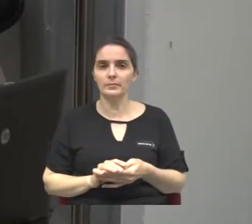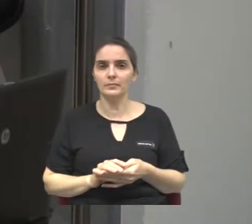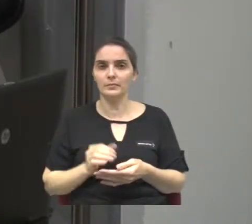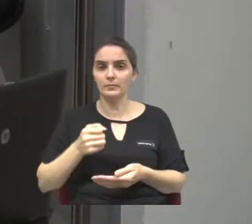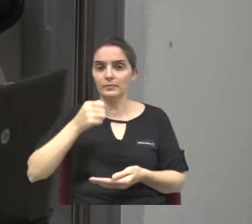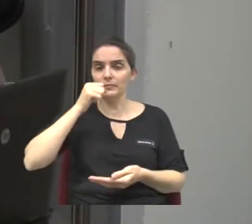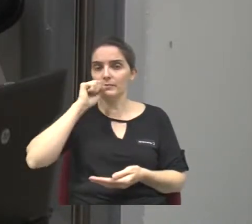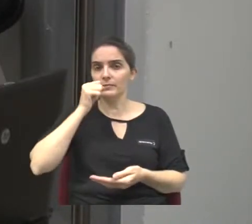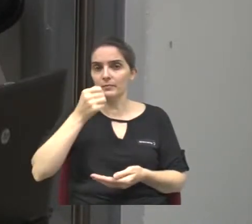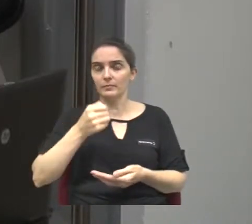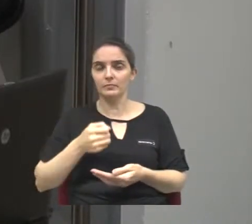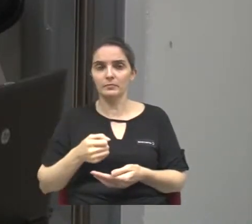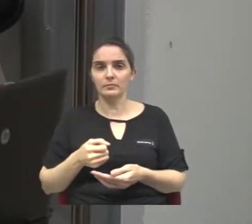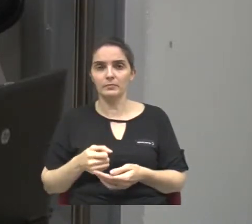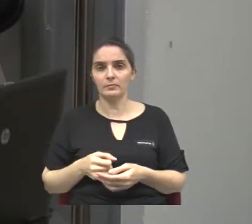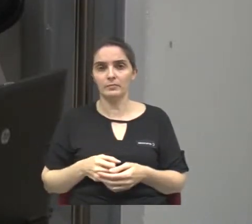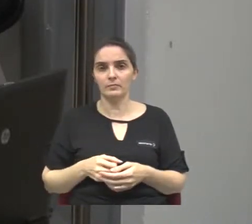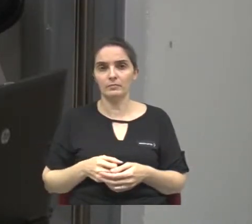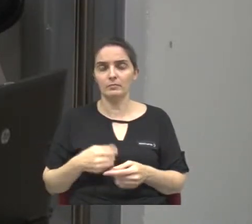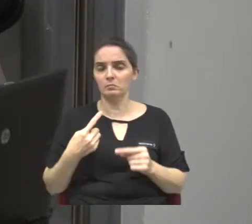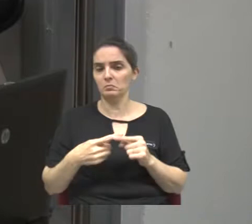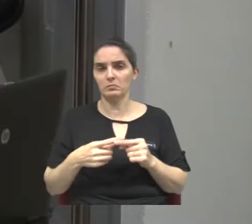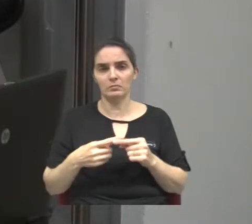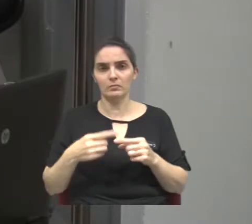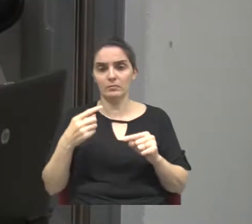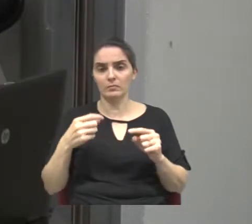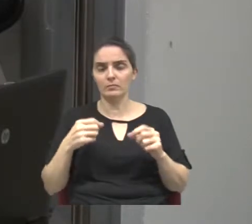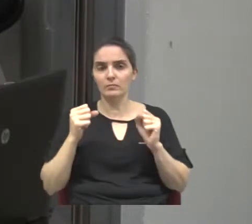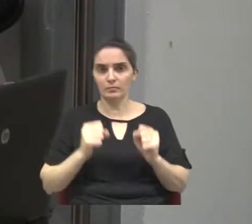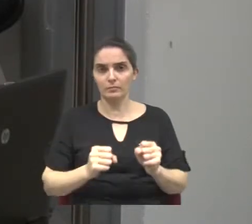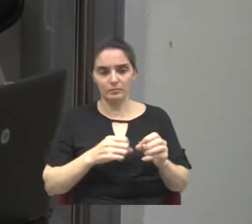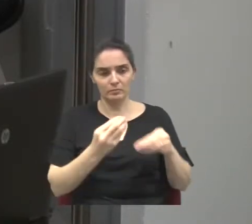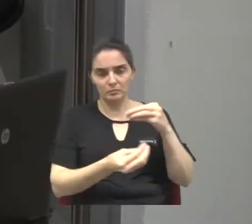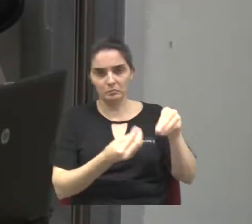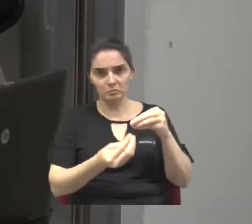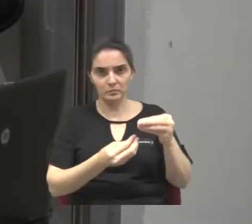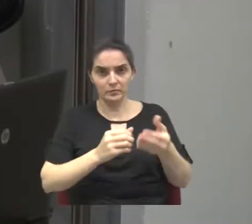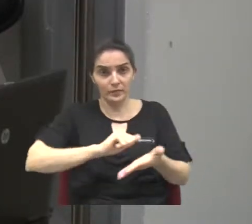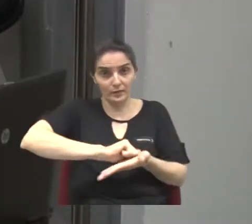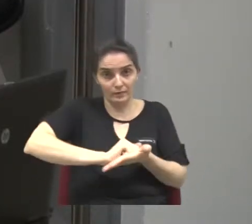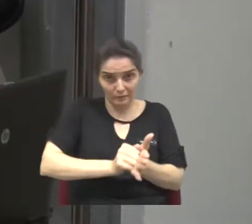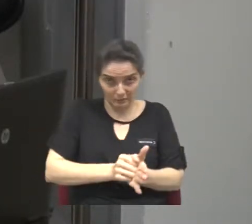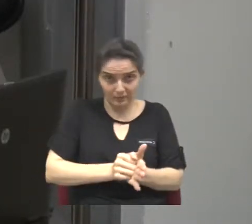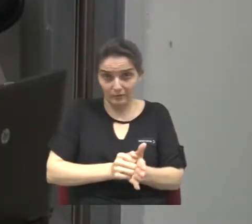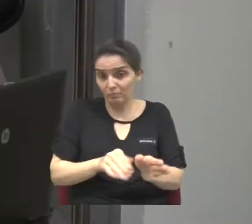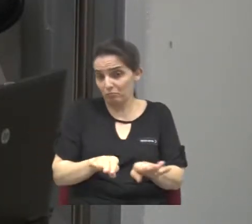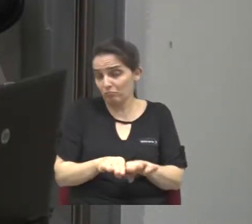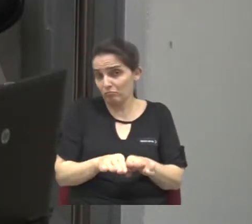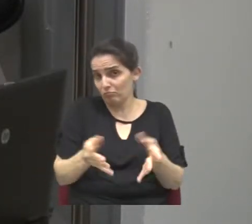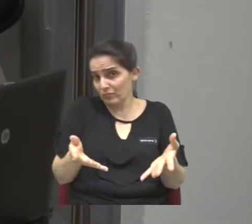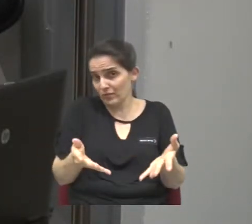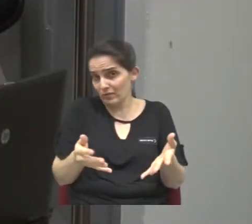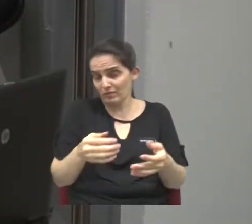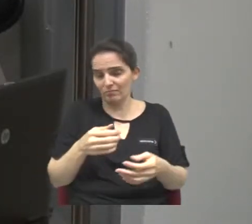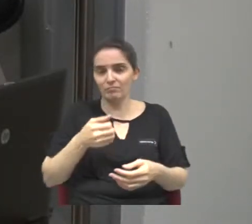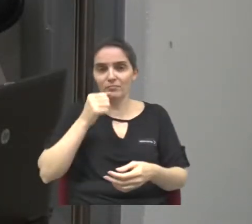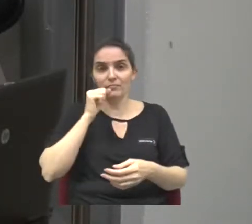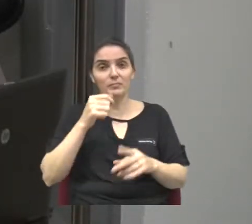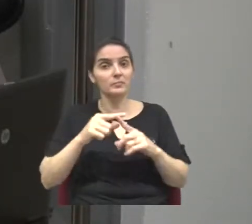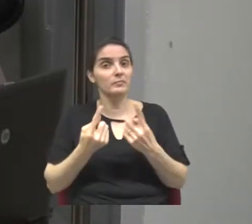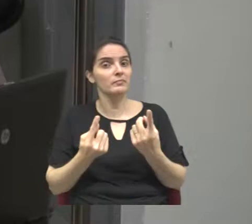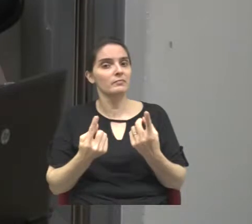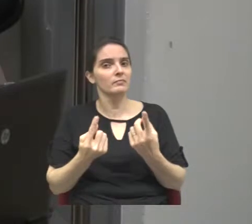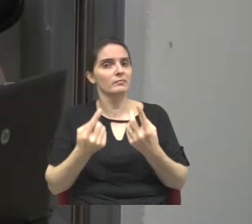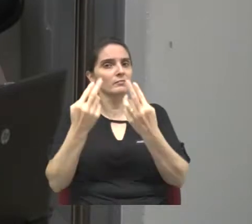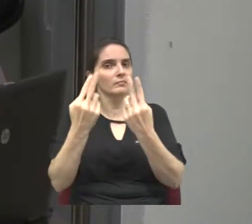pode fazer um coquetel com várias coisas, com frutas, a caipirinha é um coquetel, mas a questão é como você, a vereadora Érica